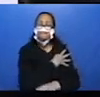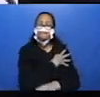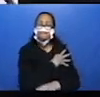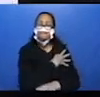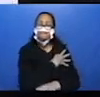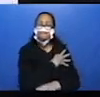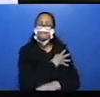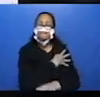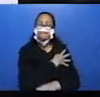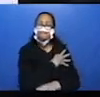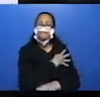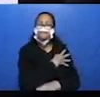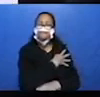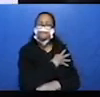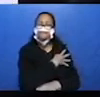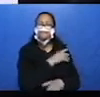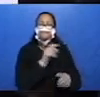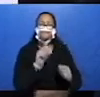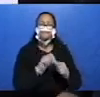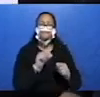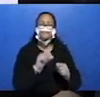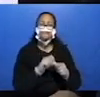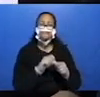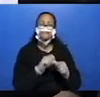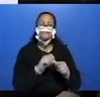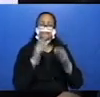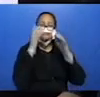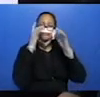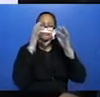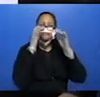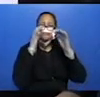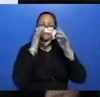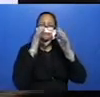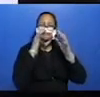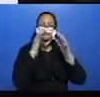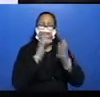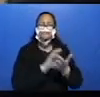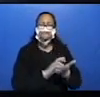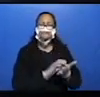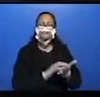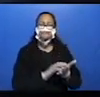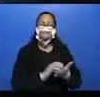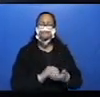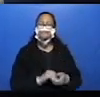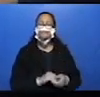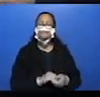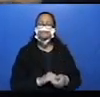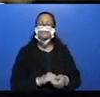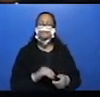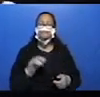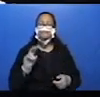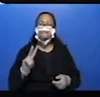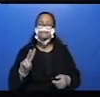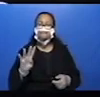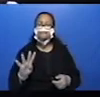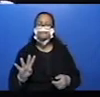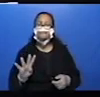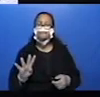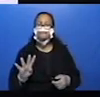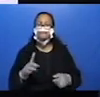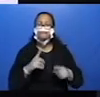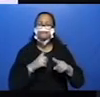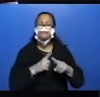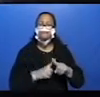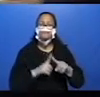meninos é a rede toda, já faz conta de cabeça de 10, 100 mil. Então, em 24, eu pego